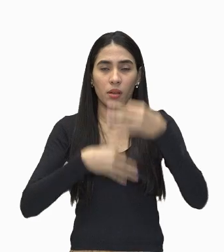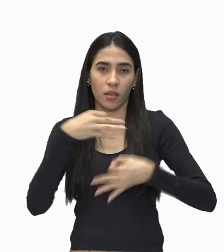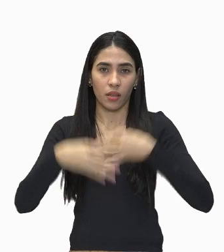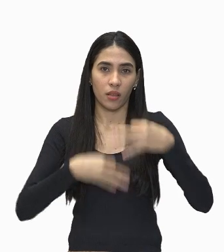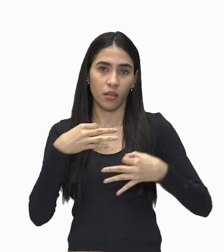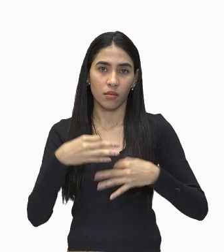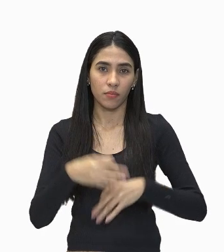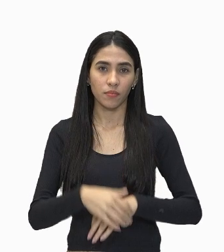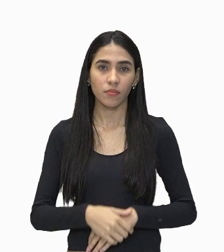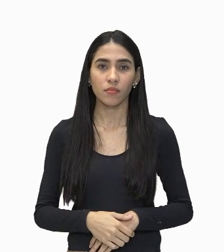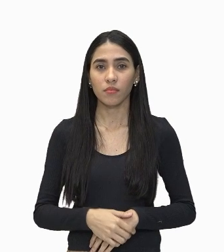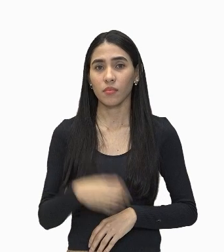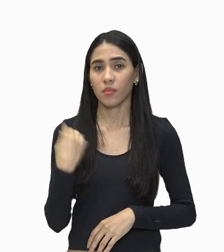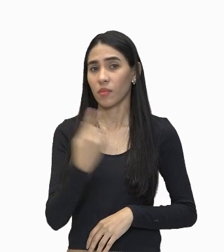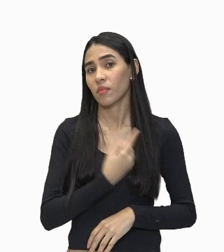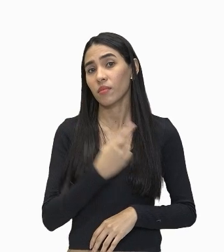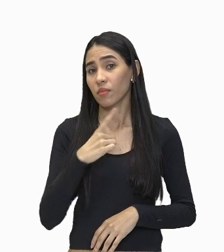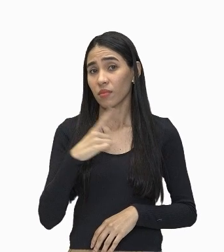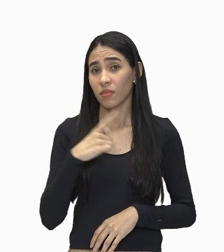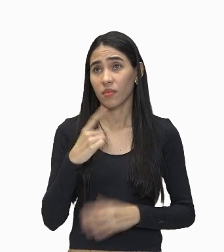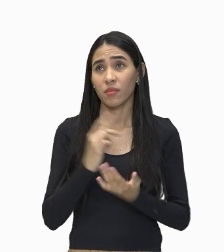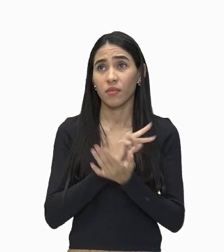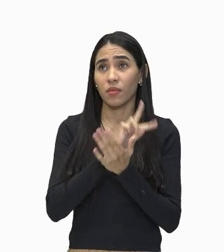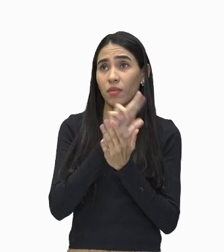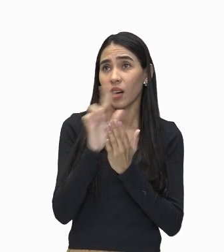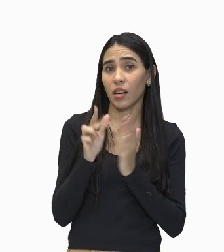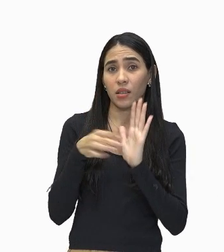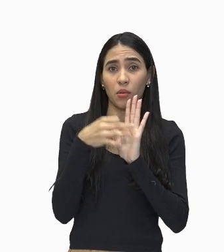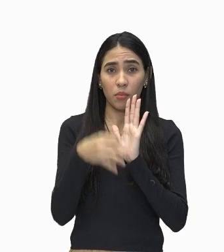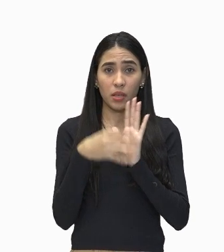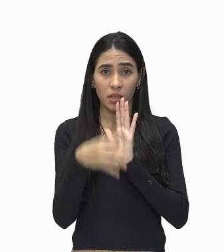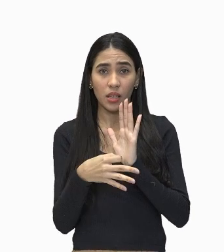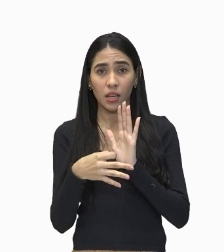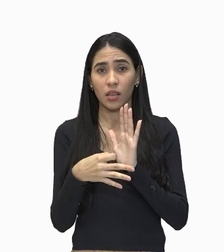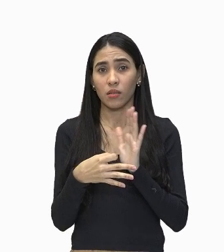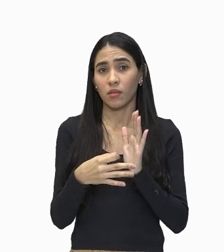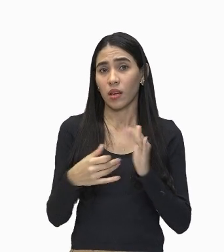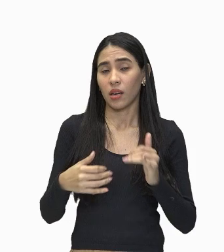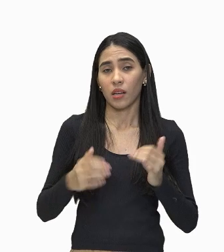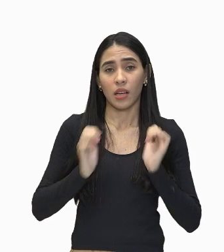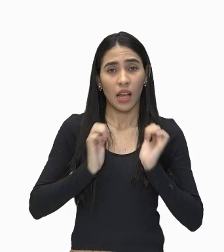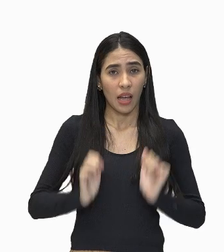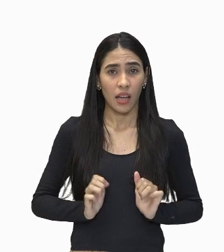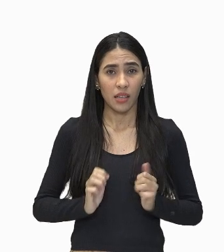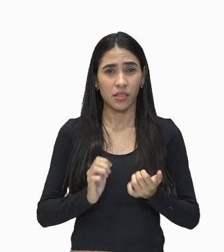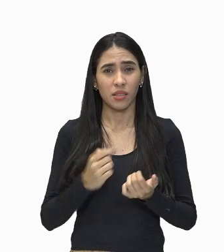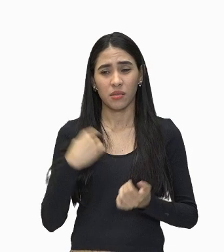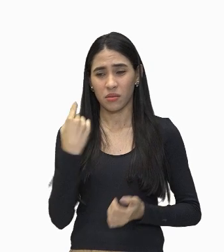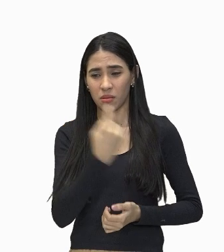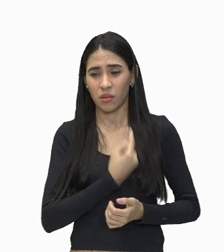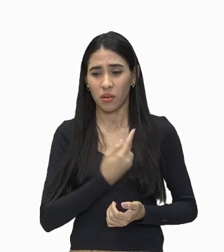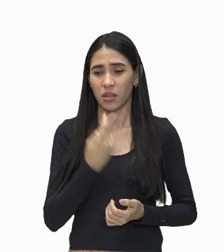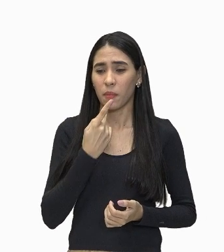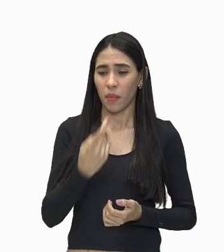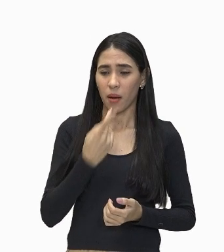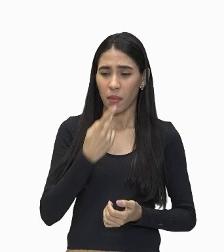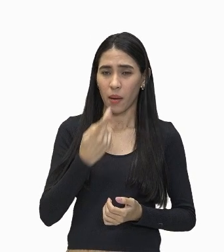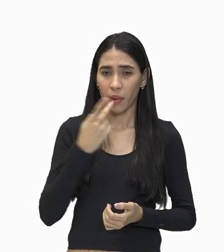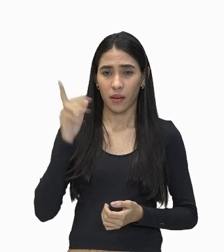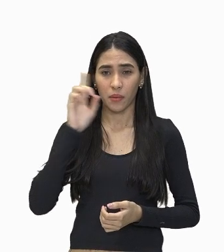opiniões, né? Nós temos aqui um monte de visão de coisas, nós falamos muita coisa no dia a